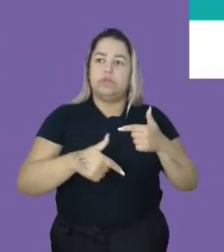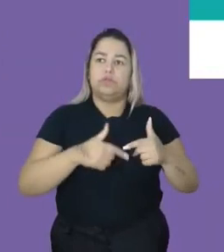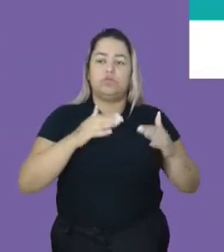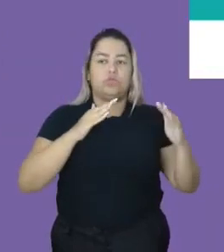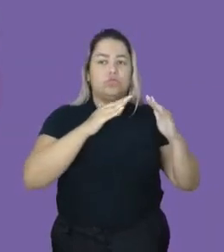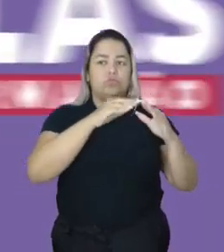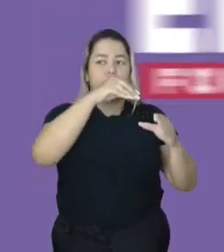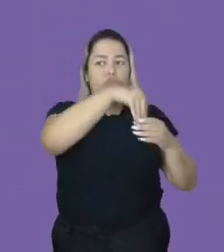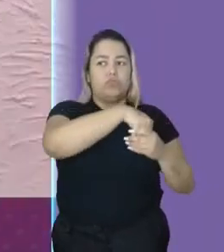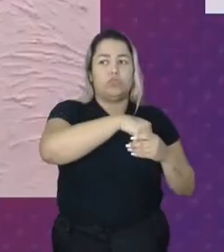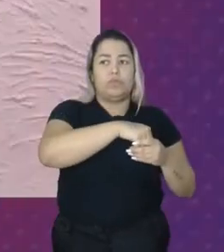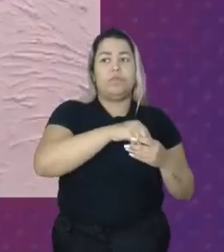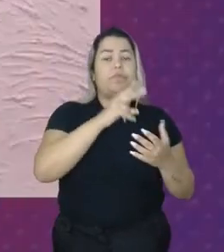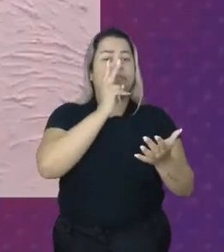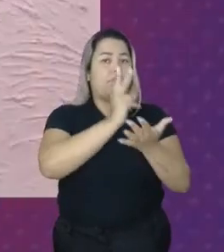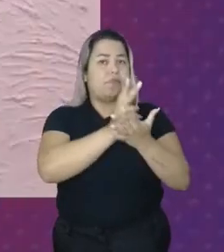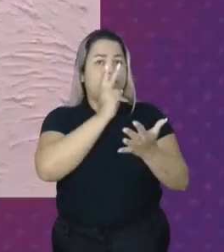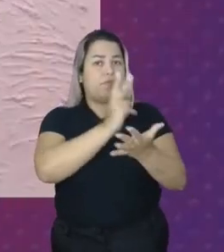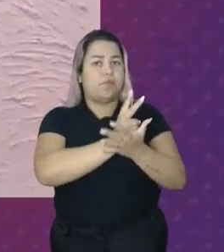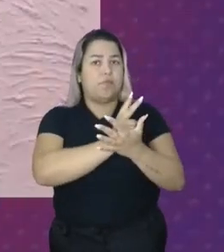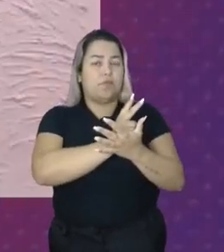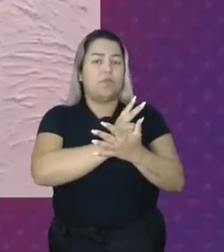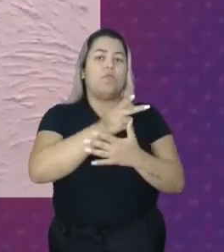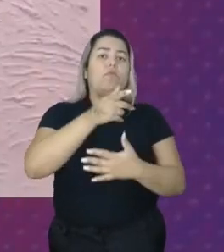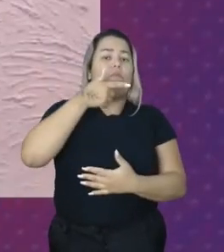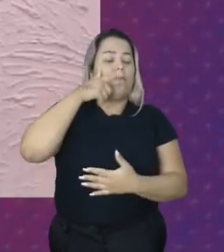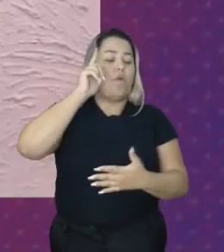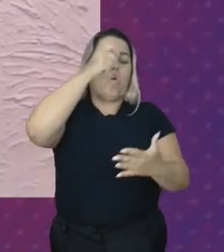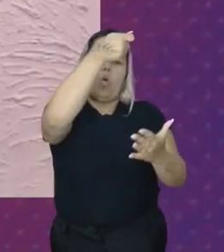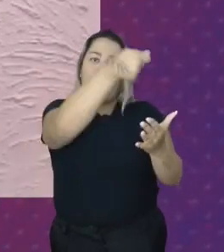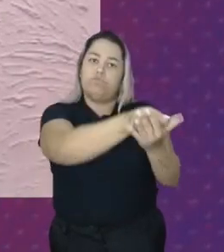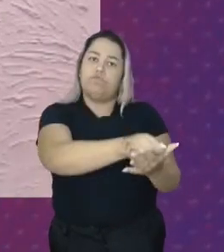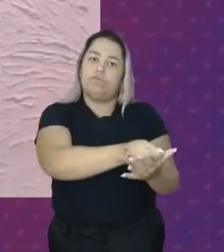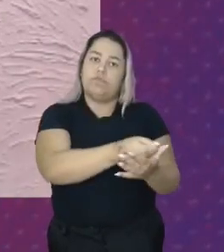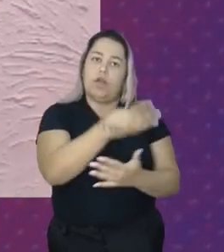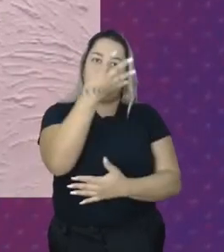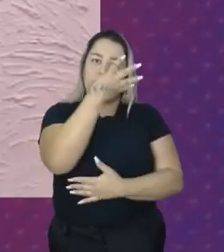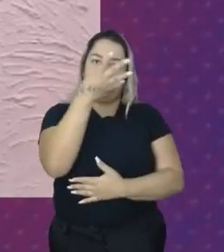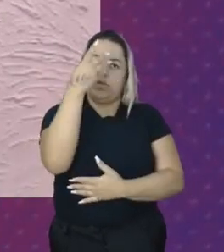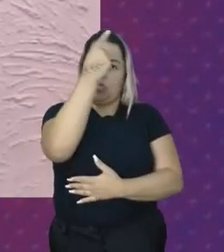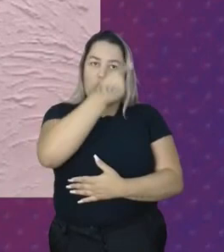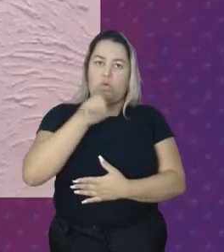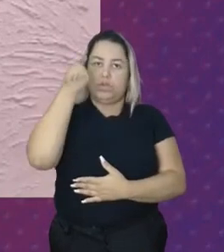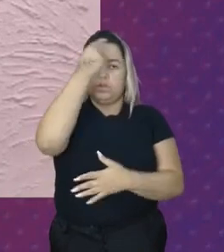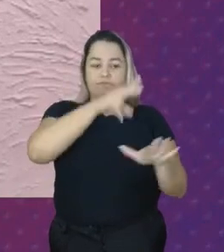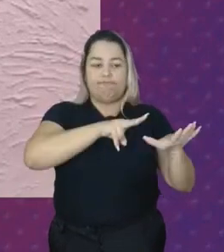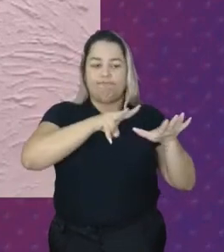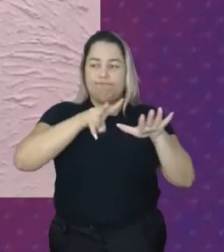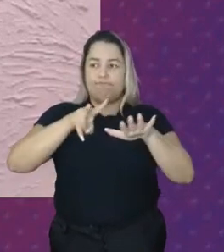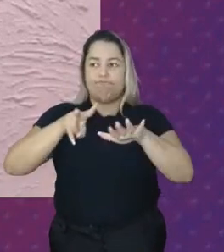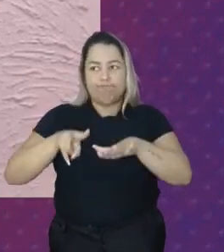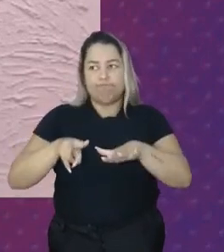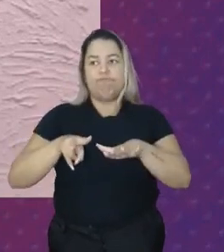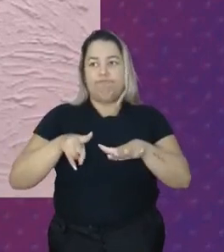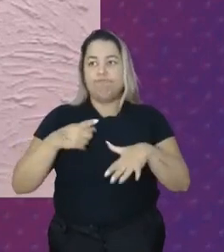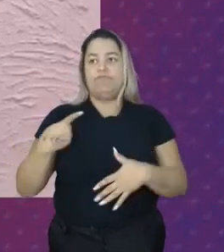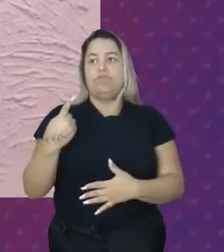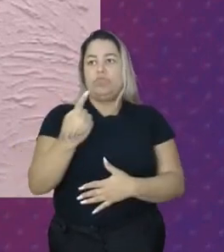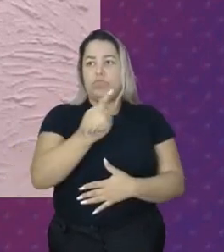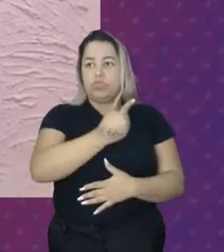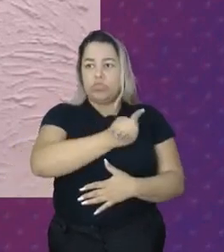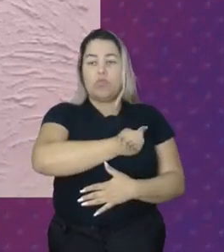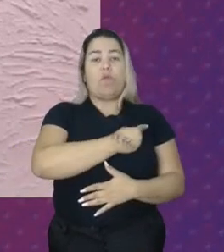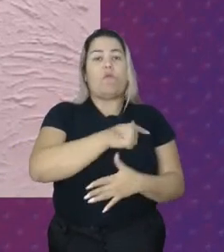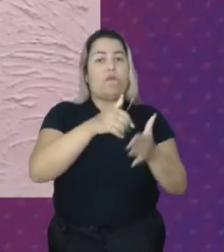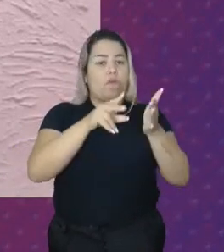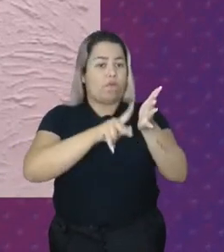Então, antes mesmo da gente ser obrigatório as 44 horas semanais, nós, como federação, como